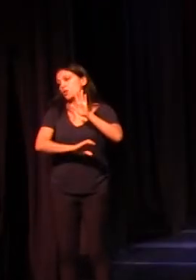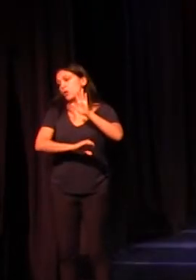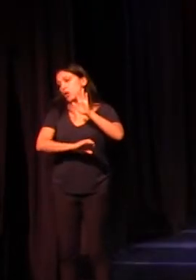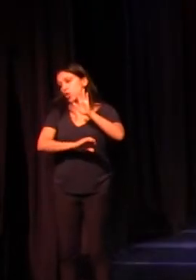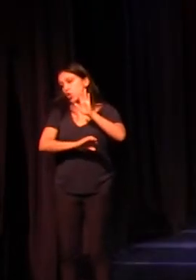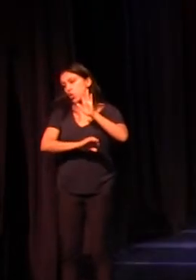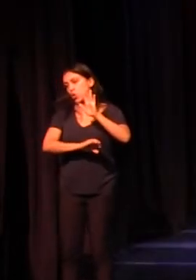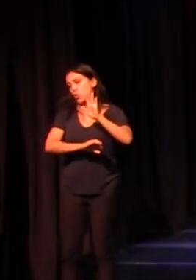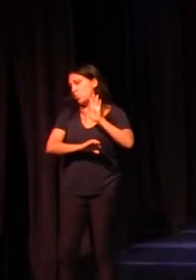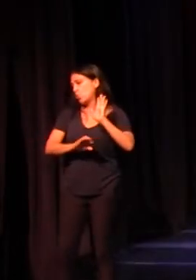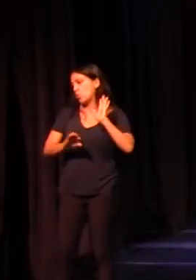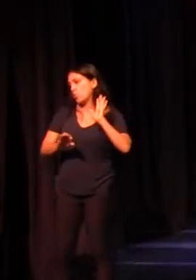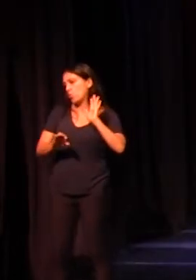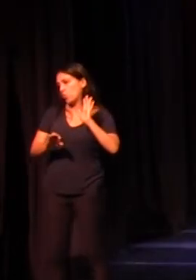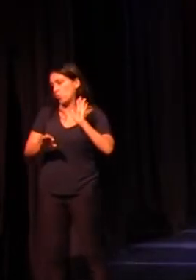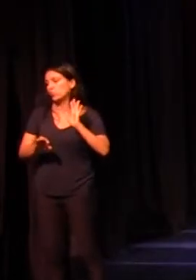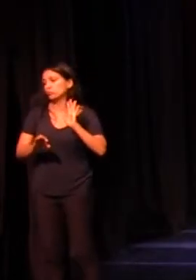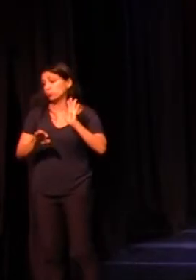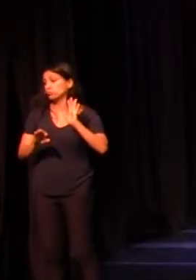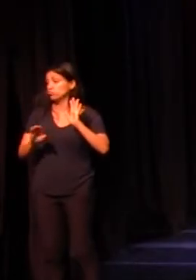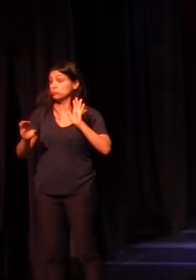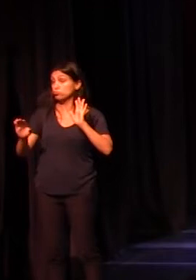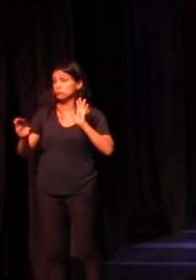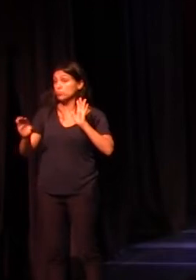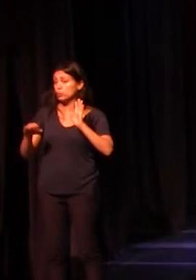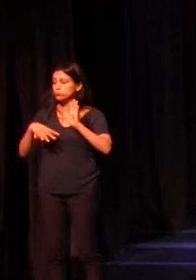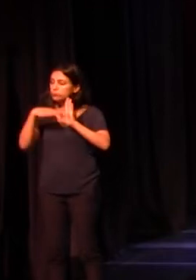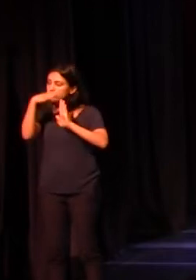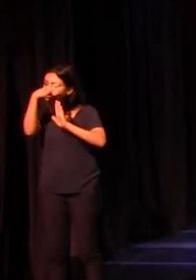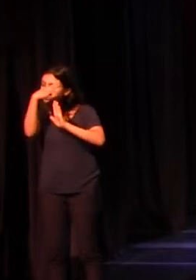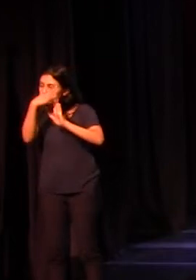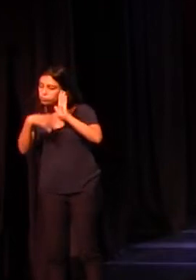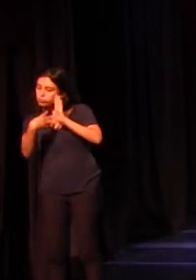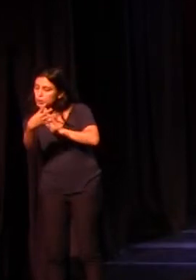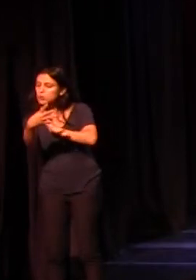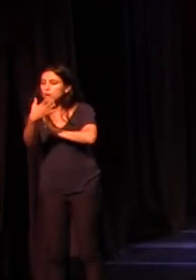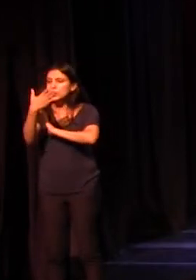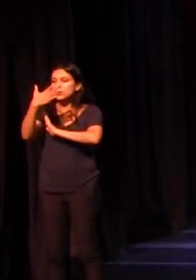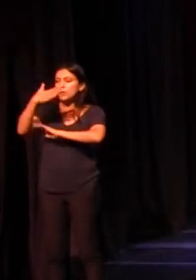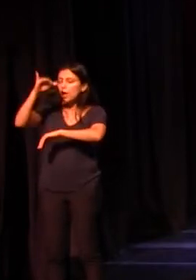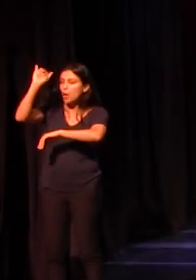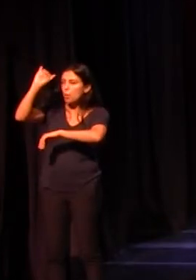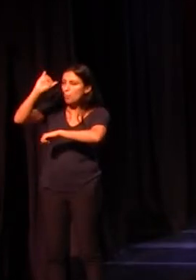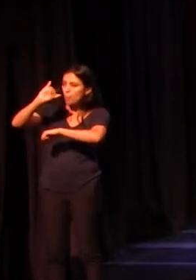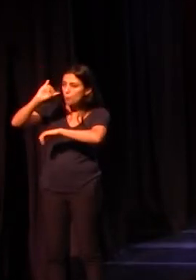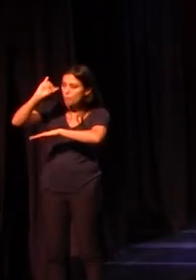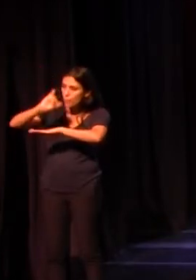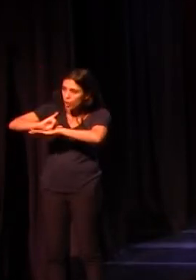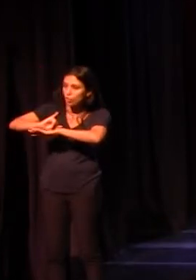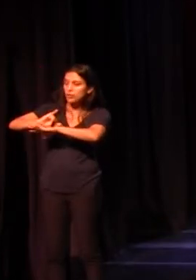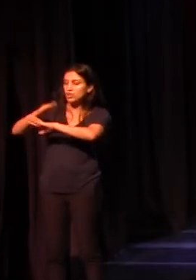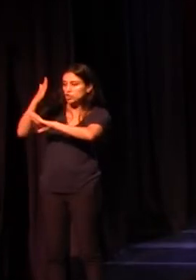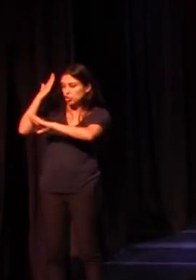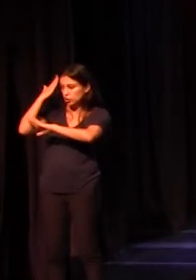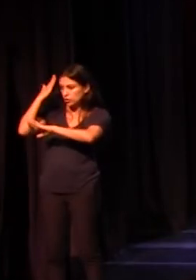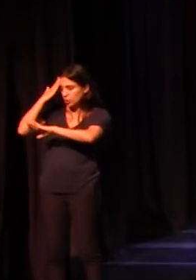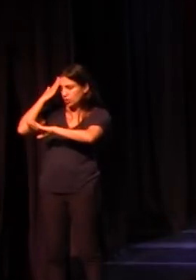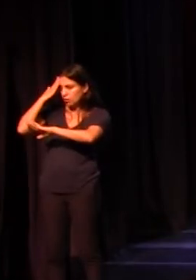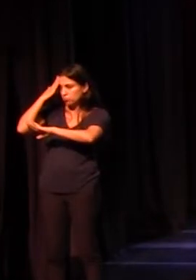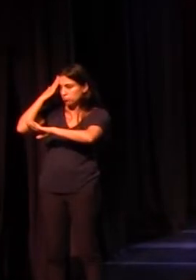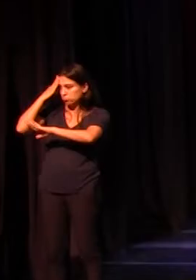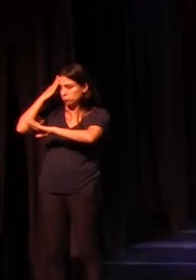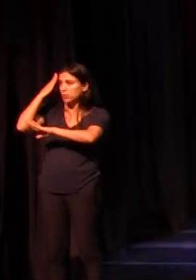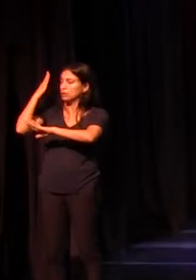a construção da matriz de saberes nossa. A nossa matriz ela não estava feita, ela não estava produzida. Então, foi